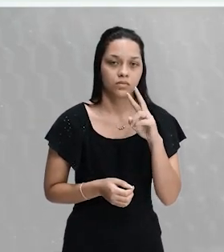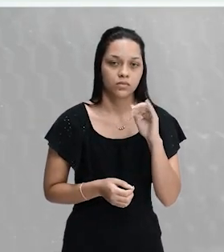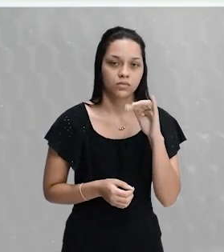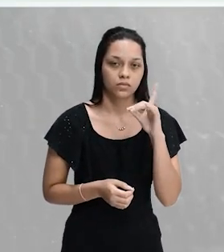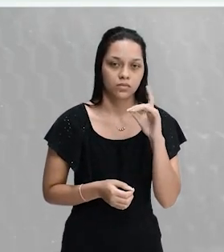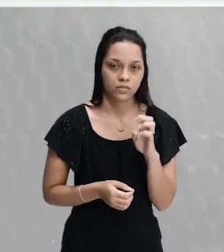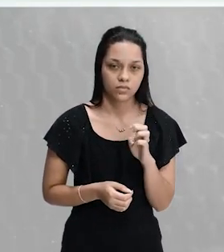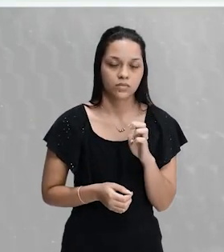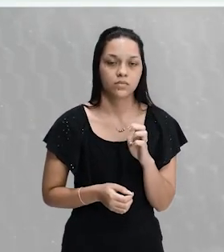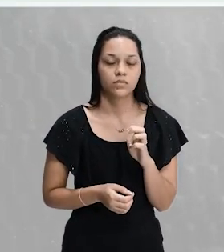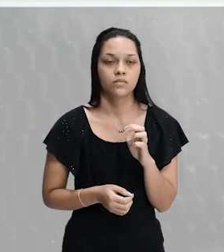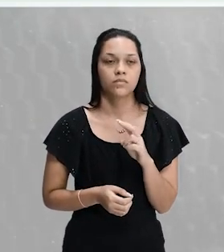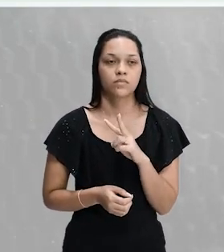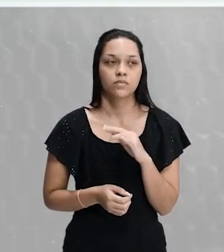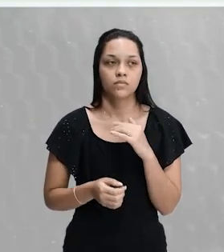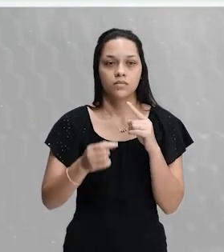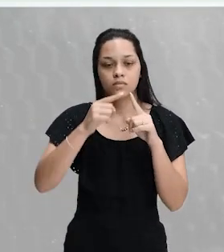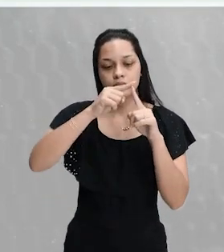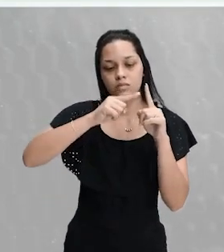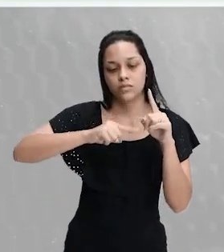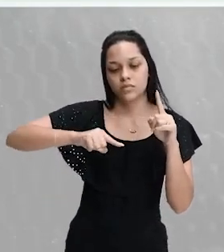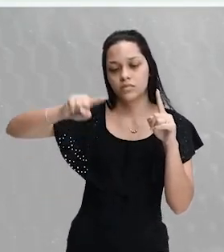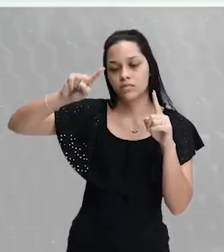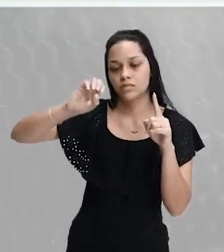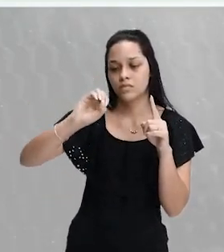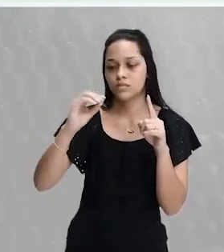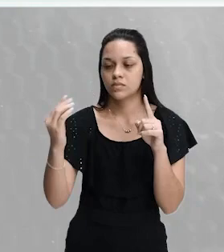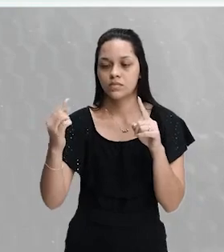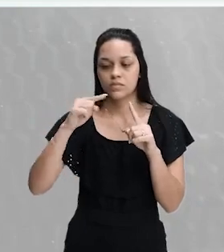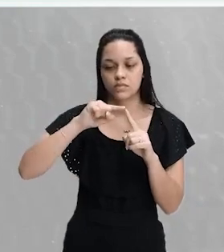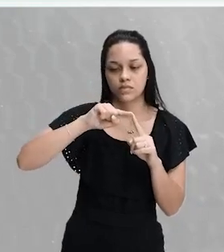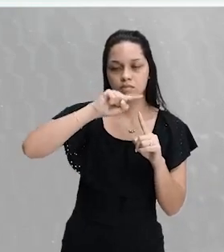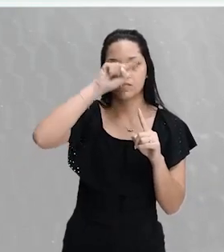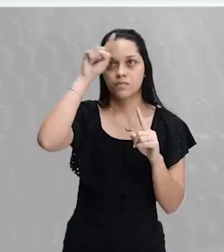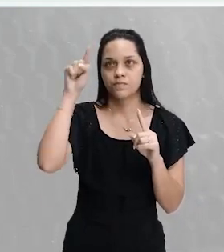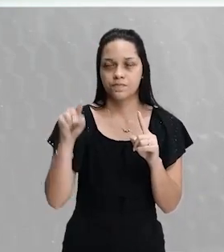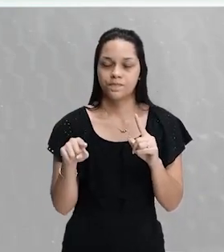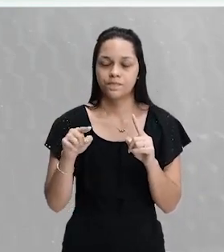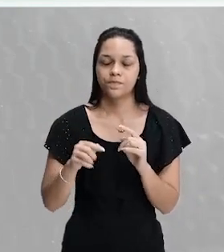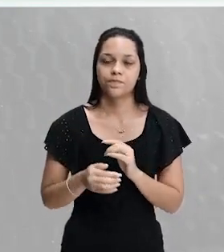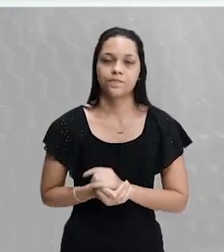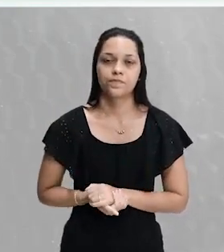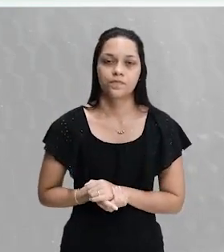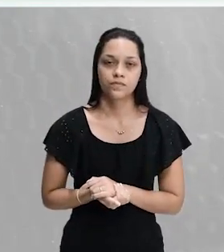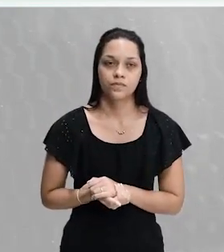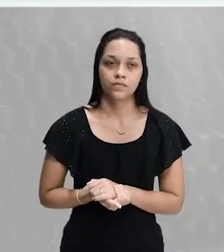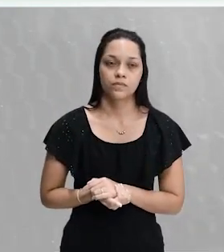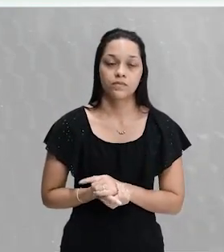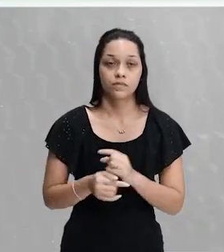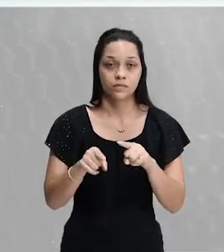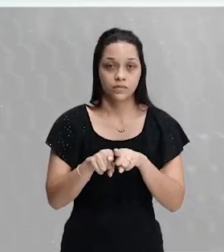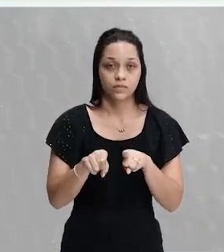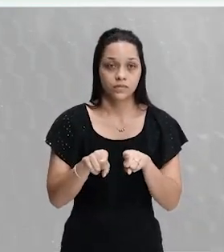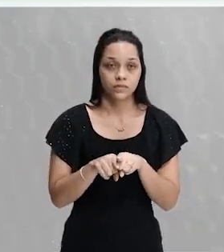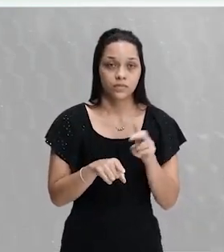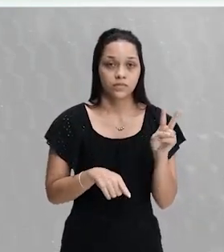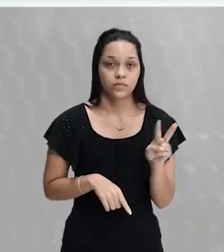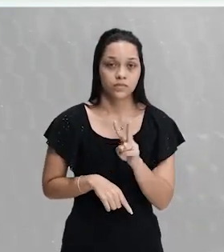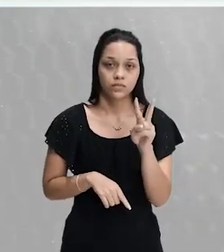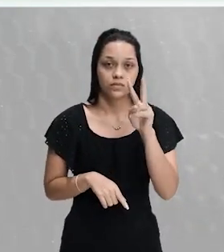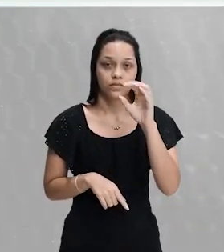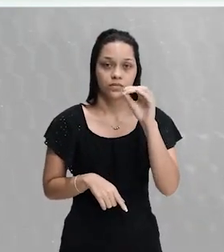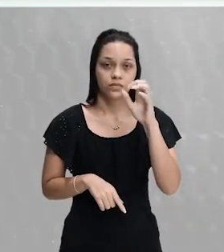sua parábola vai estar para cima ou se a concavidade vai estar para baixo, também pelo valor